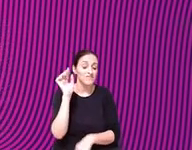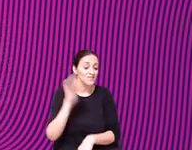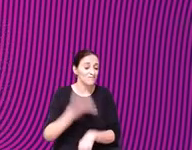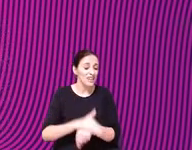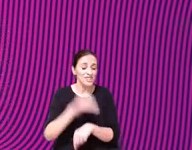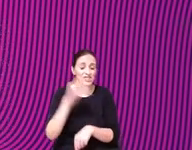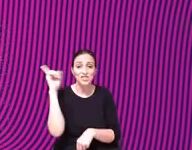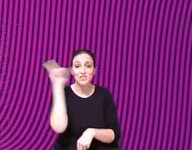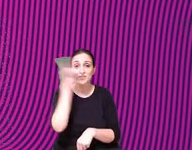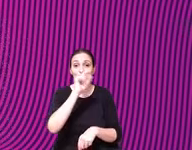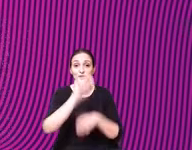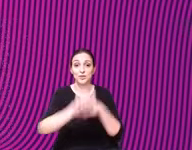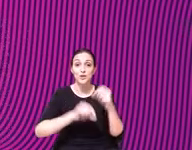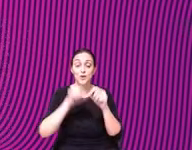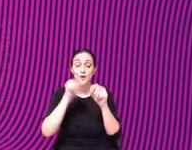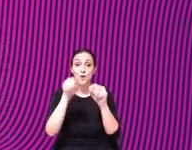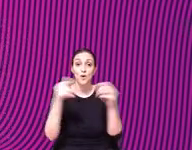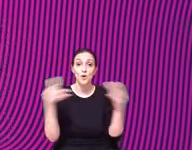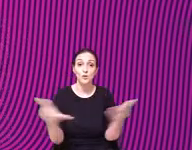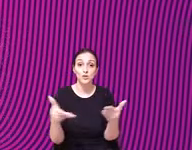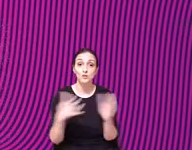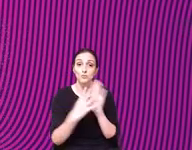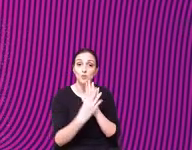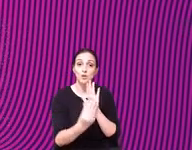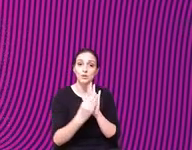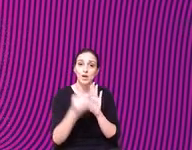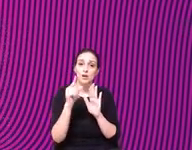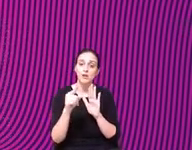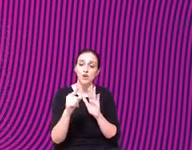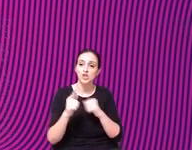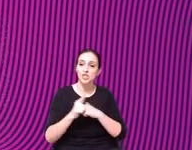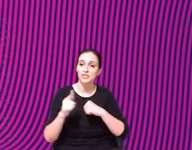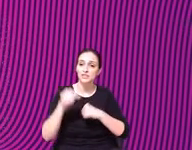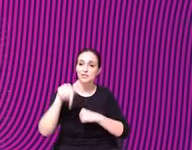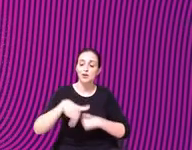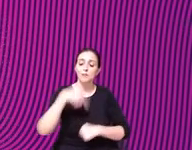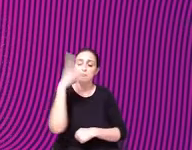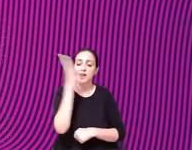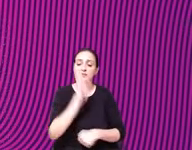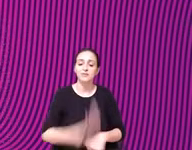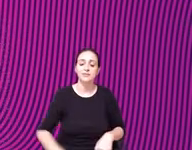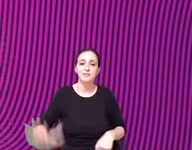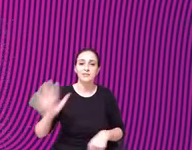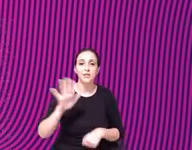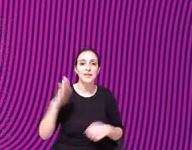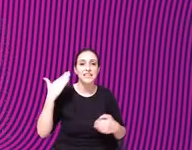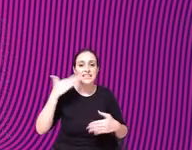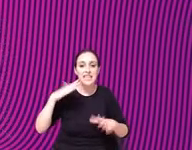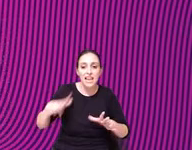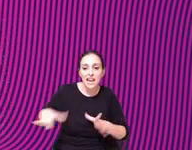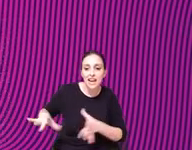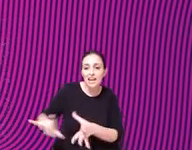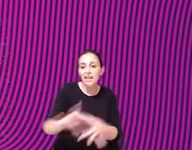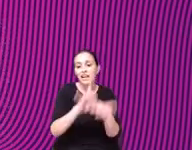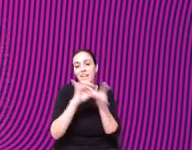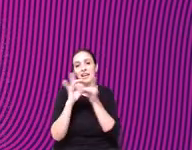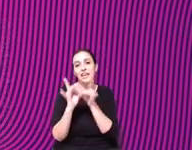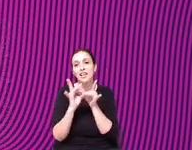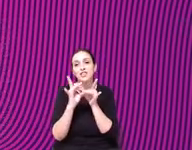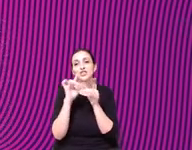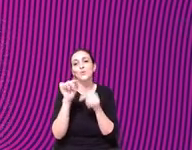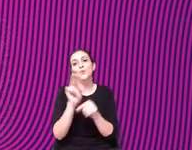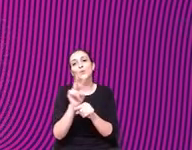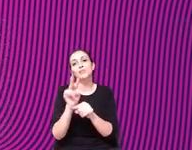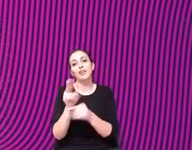é você hoje, no modelo que está de gestão no Brasil, você integrar a linha do cuidado. Então,